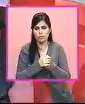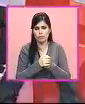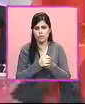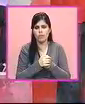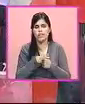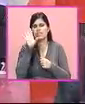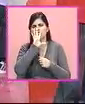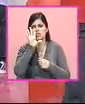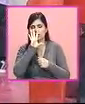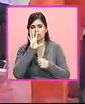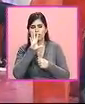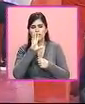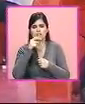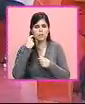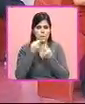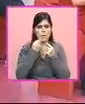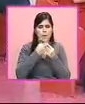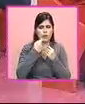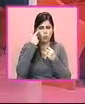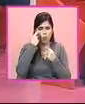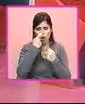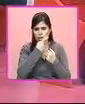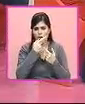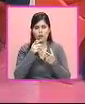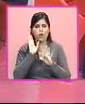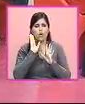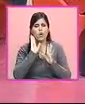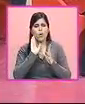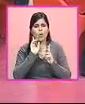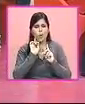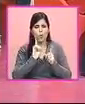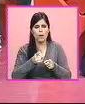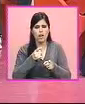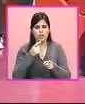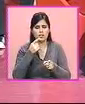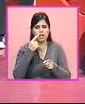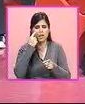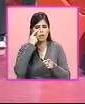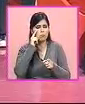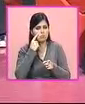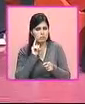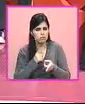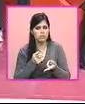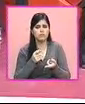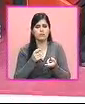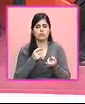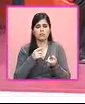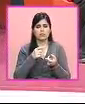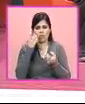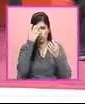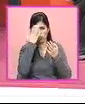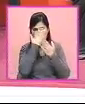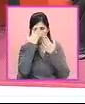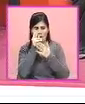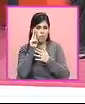pessoa começa a sentir um lacrimejo, pode sentir dor ocular, pode sentir perturbação da visão. Isso é